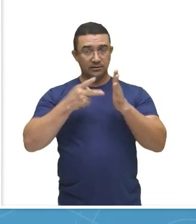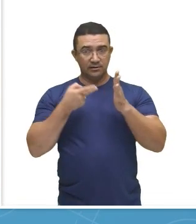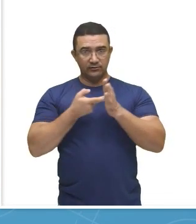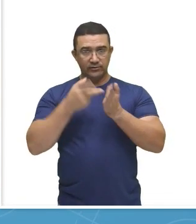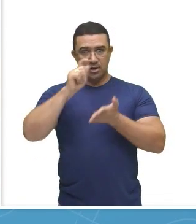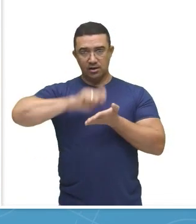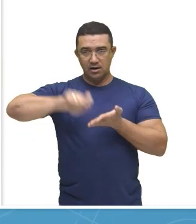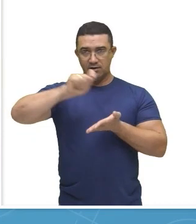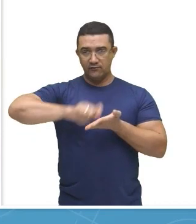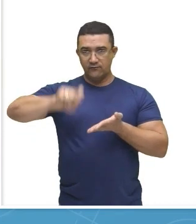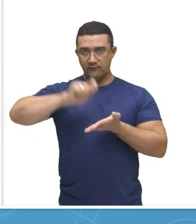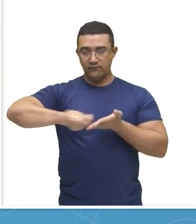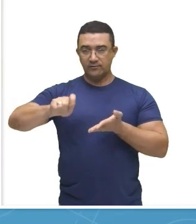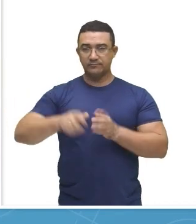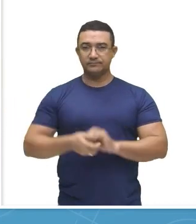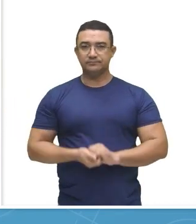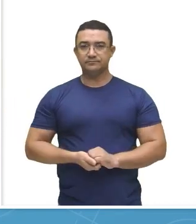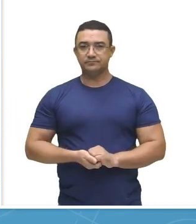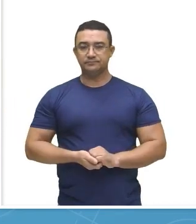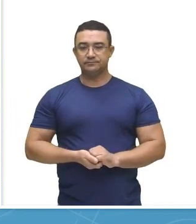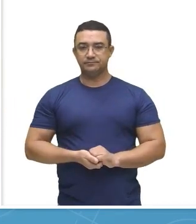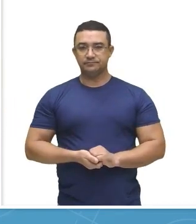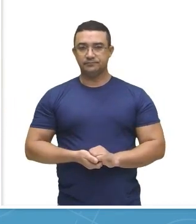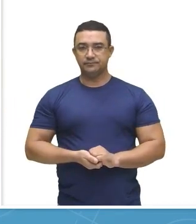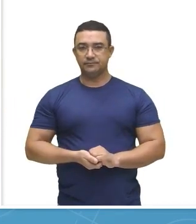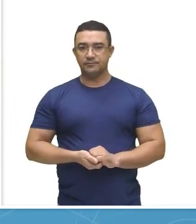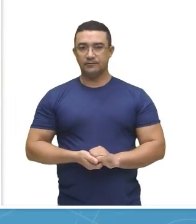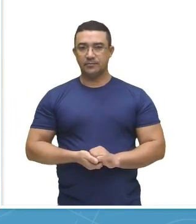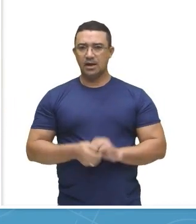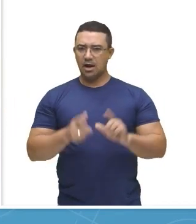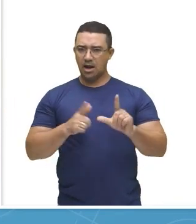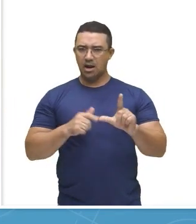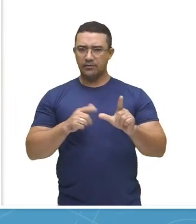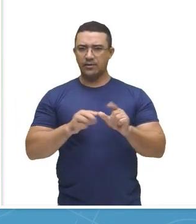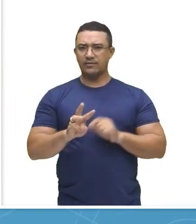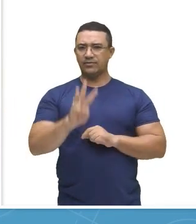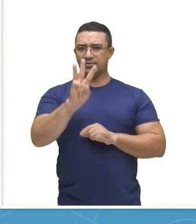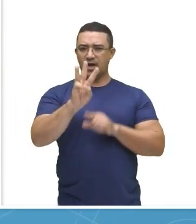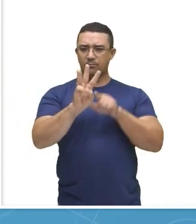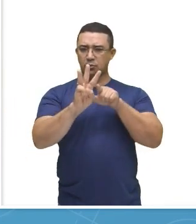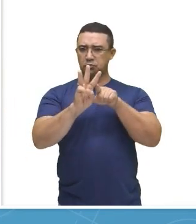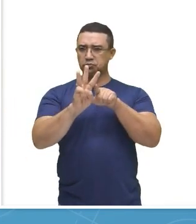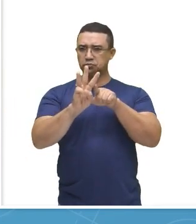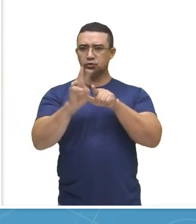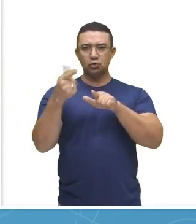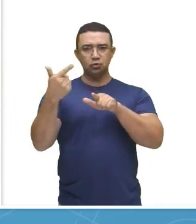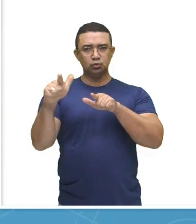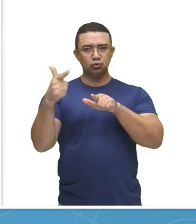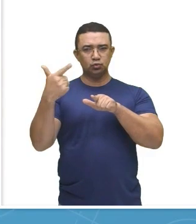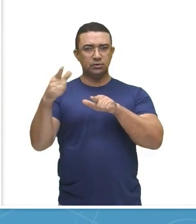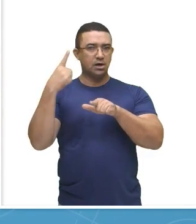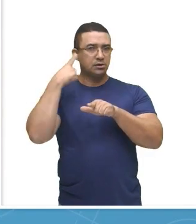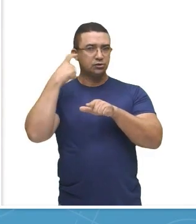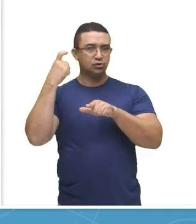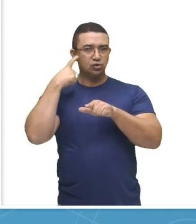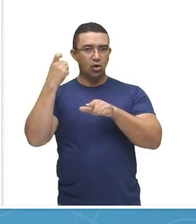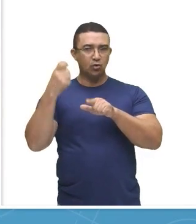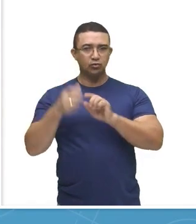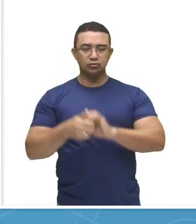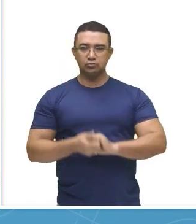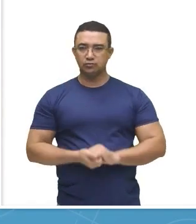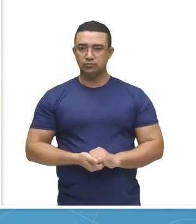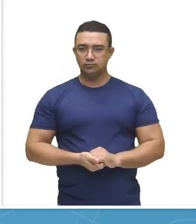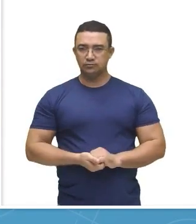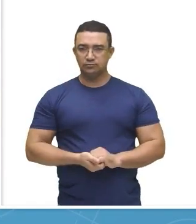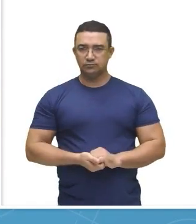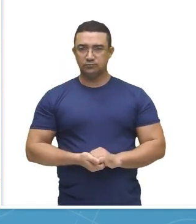Write é escrever. A letra W, gente, é muda, você não vai pronunciar, tá? Você não vai falar o write, não